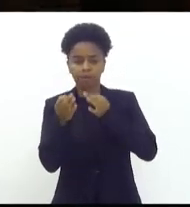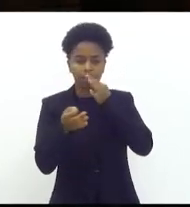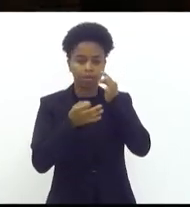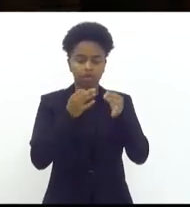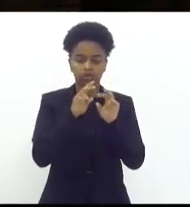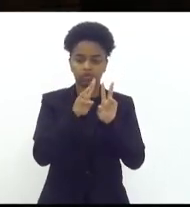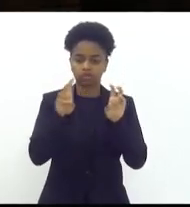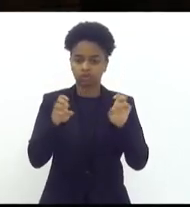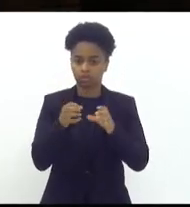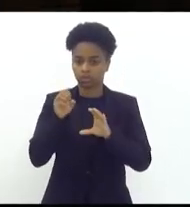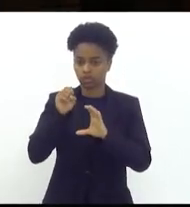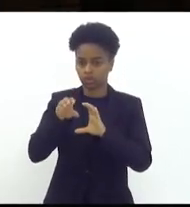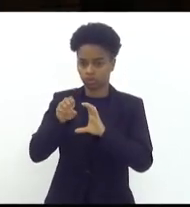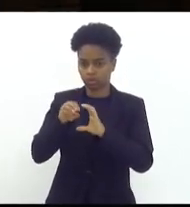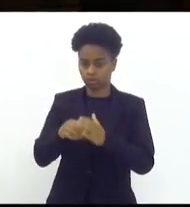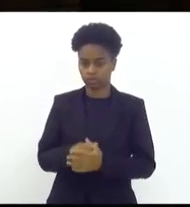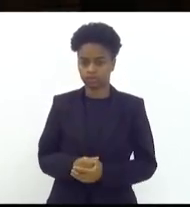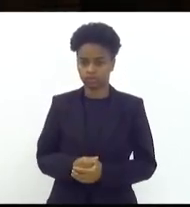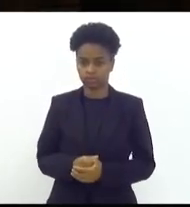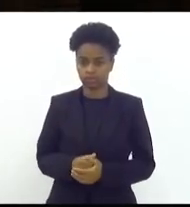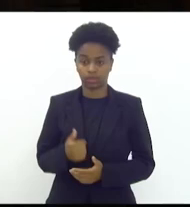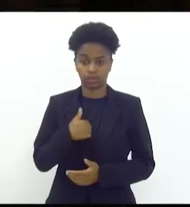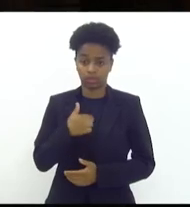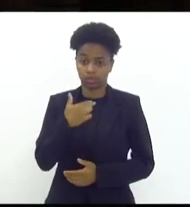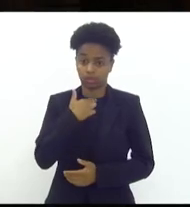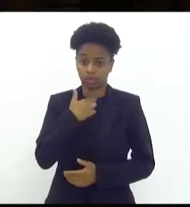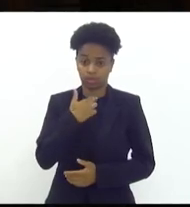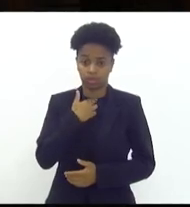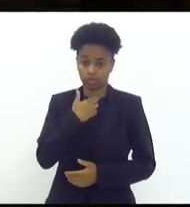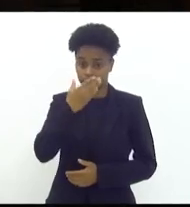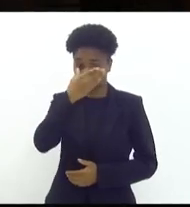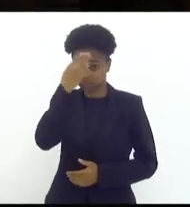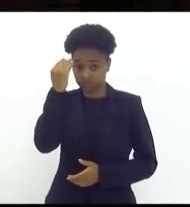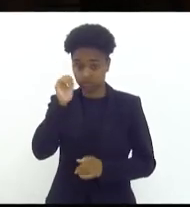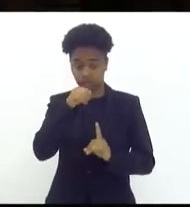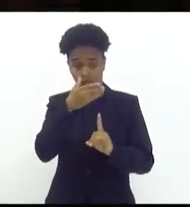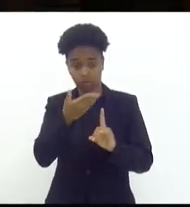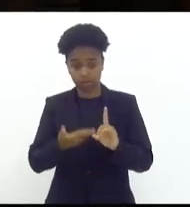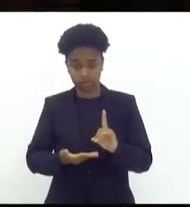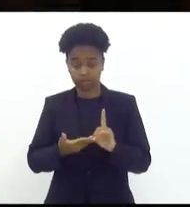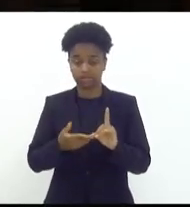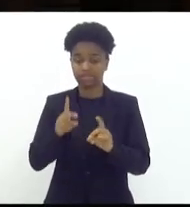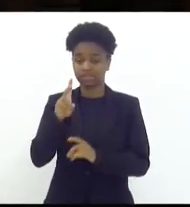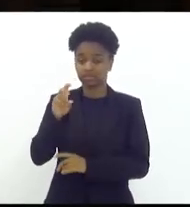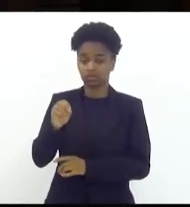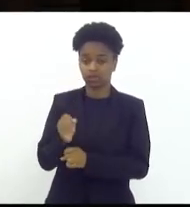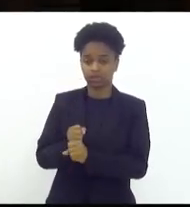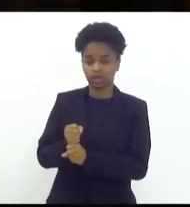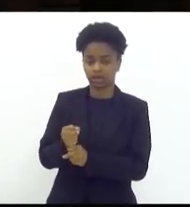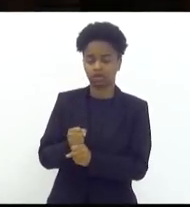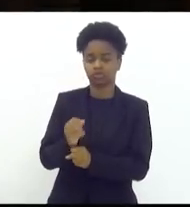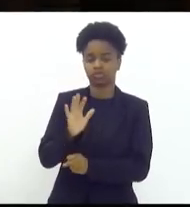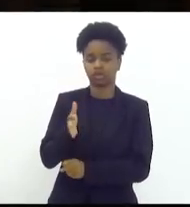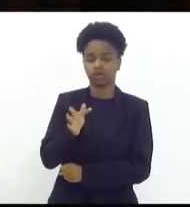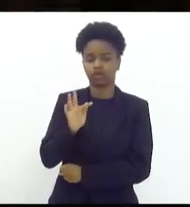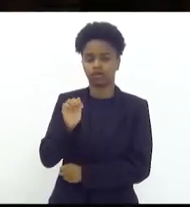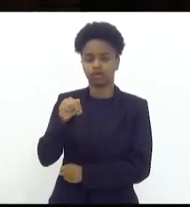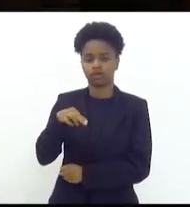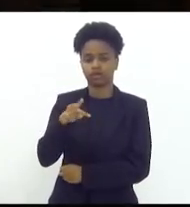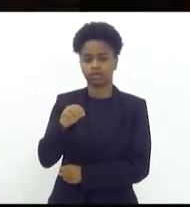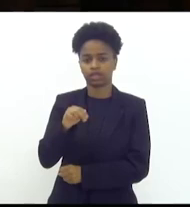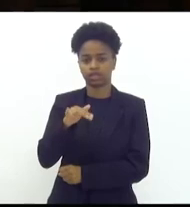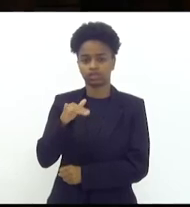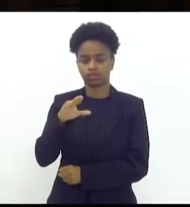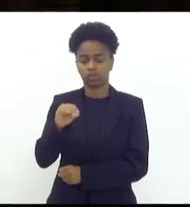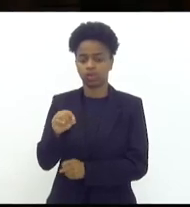sobre a rede Globo não poderia eu deixar de homenagear os 50 anos do Fantástico e homenagear